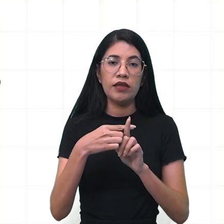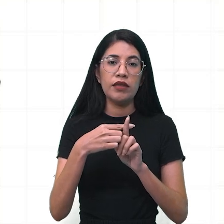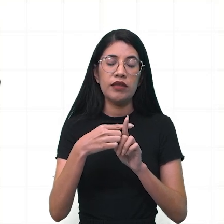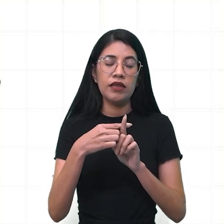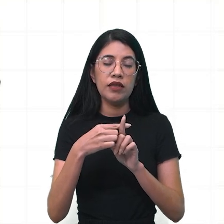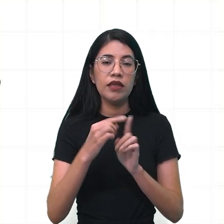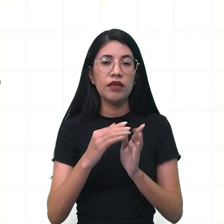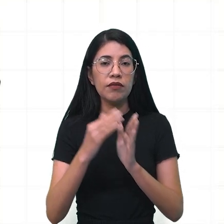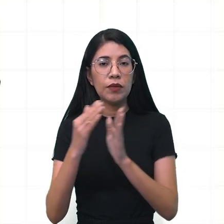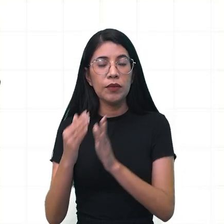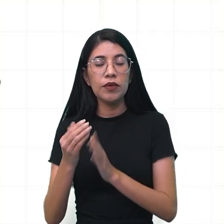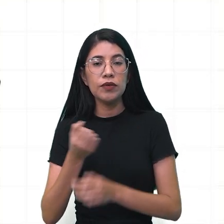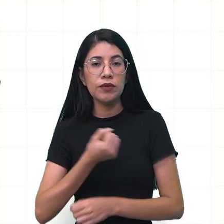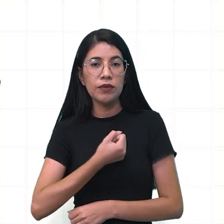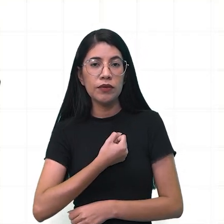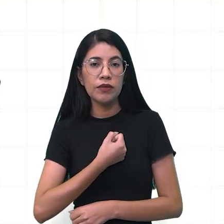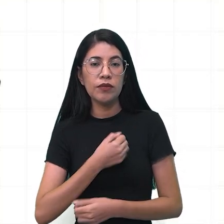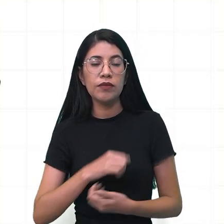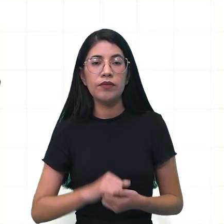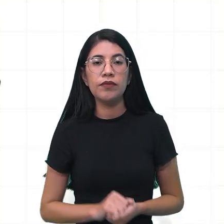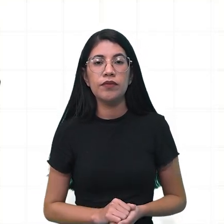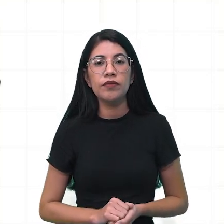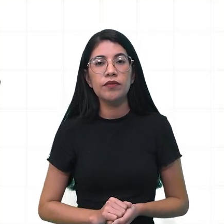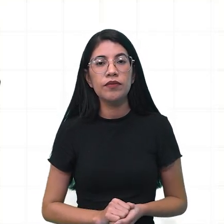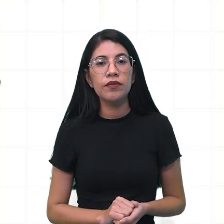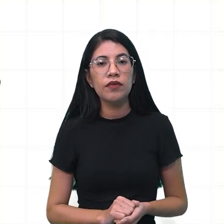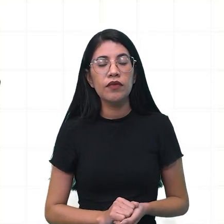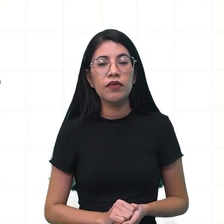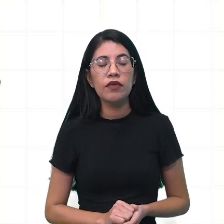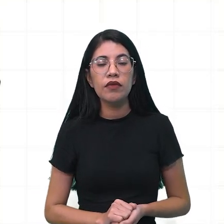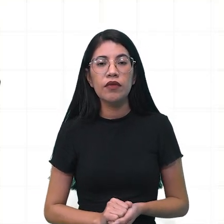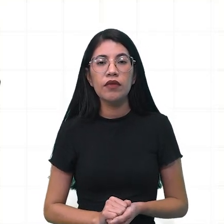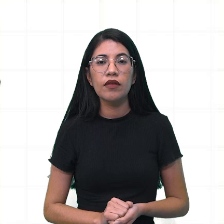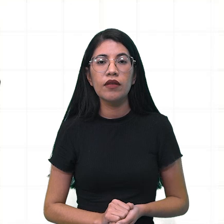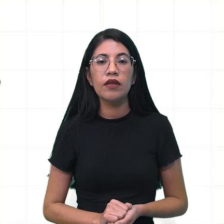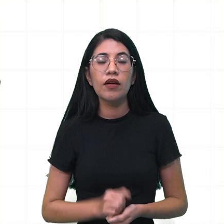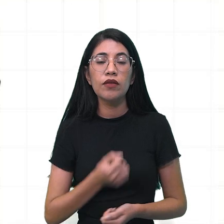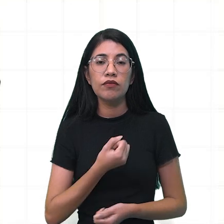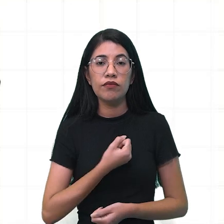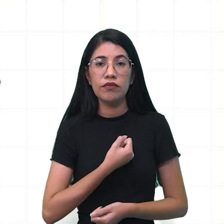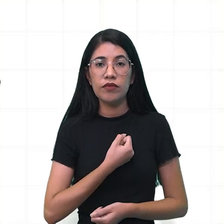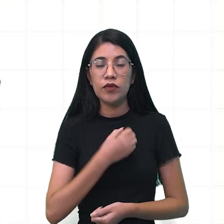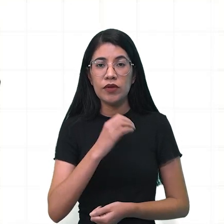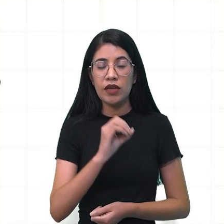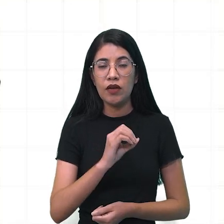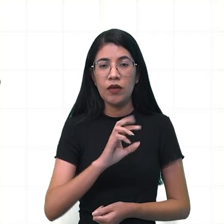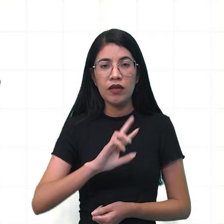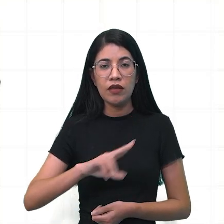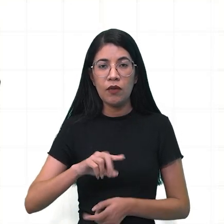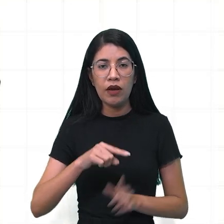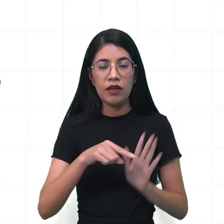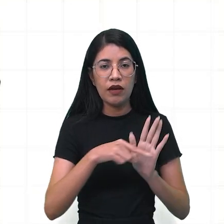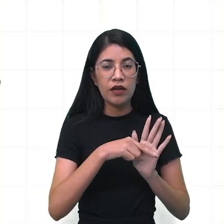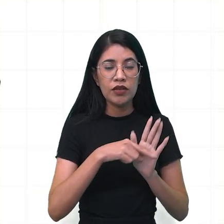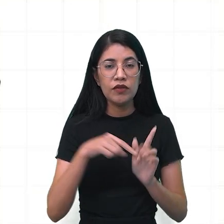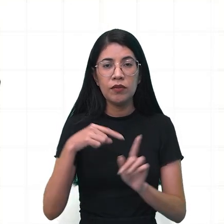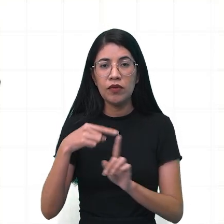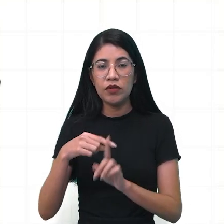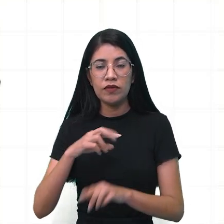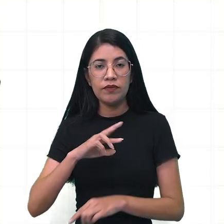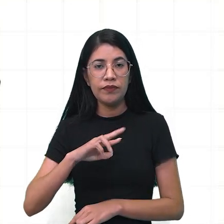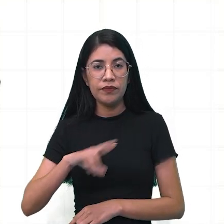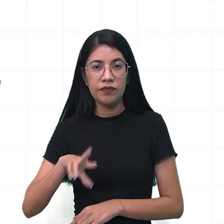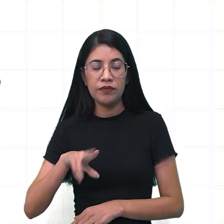eh seguindo o número ok o número zero não é nem positivo e nem negativo